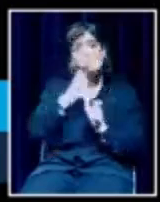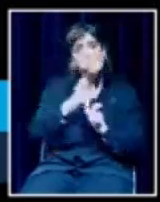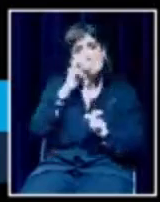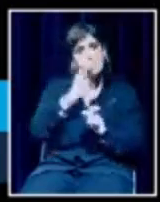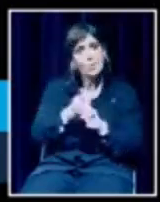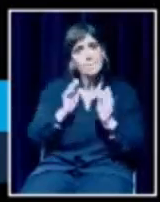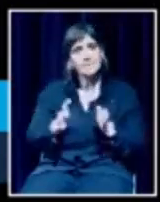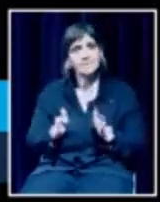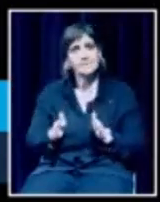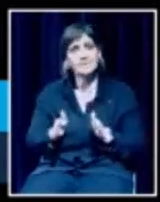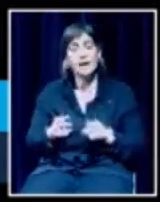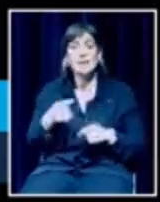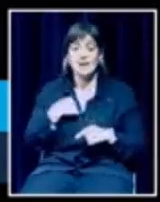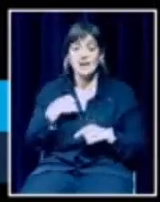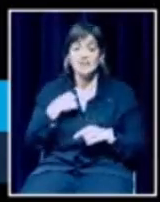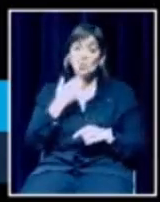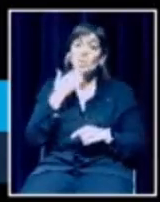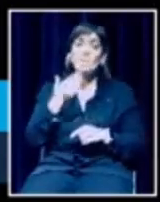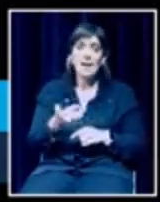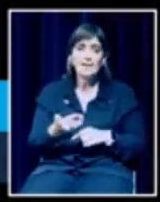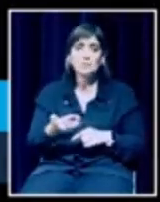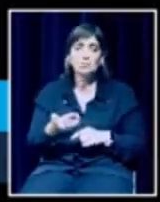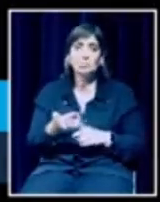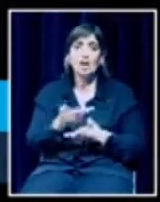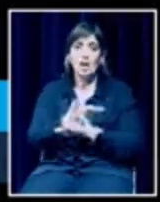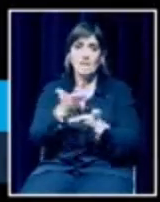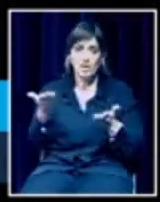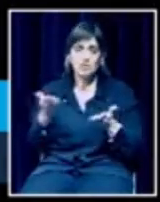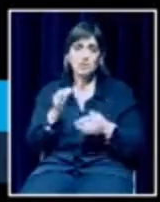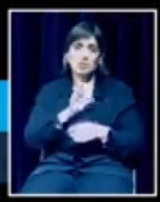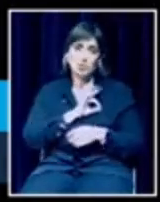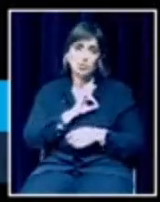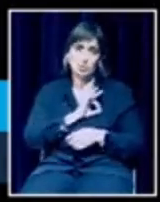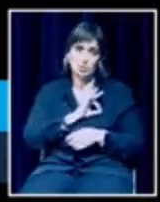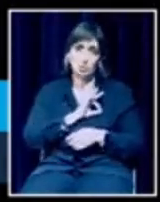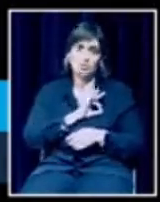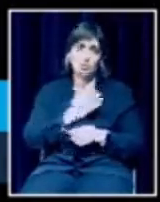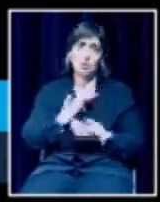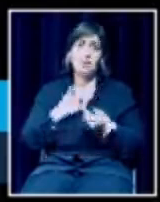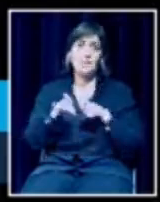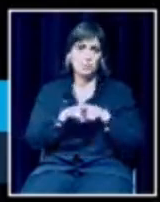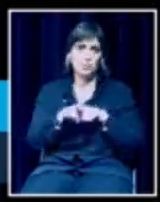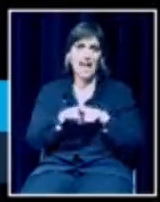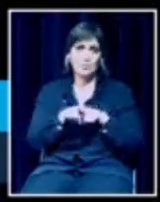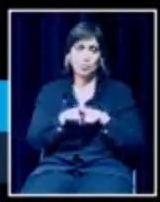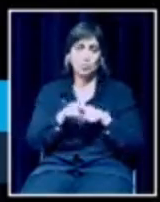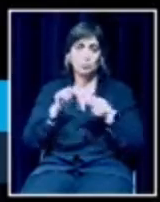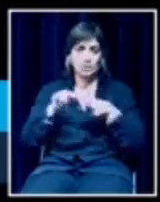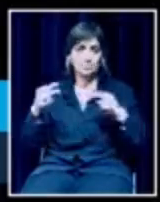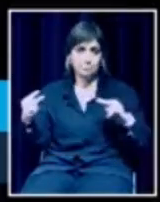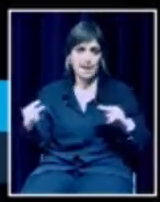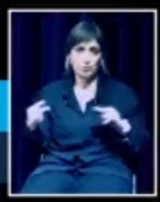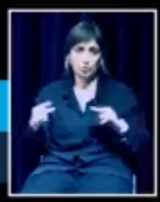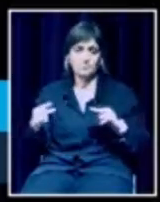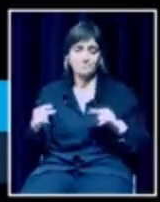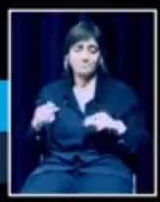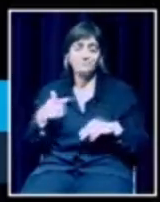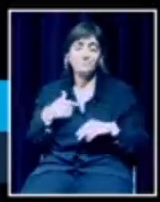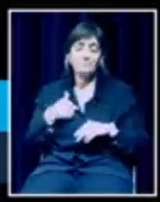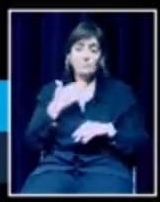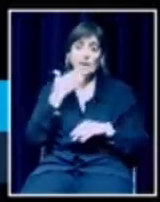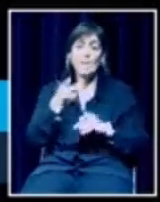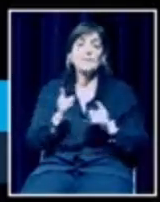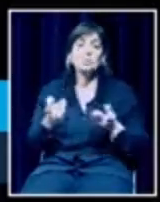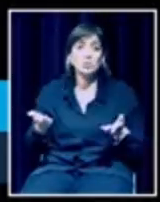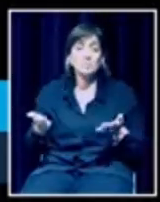o que eu tô solicitar ao senhores deputados municipais é que